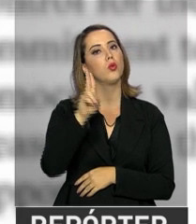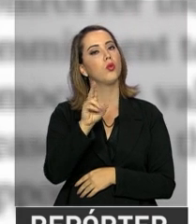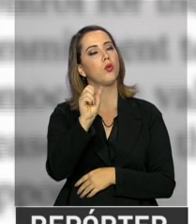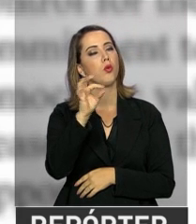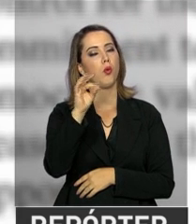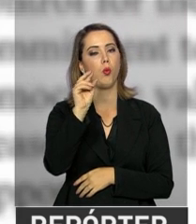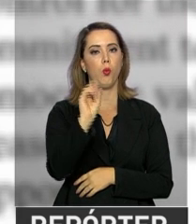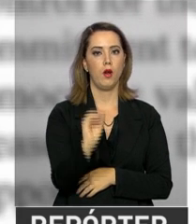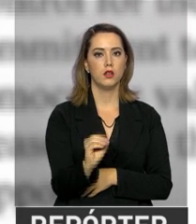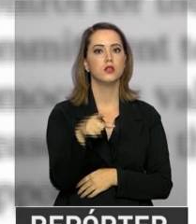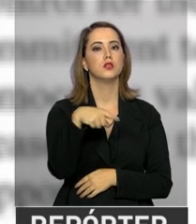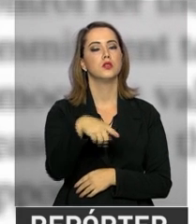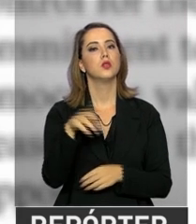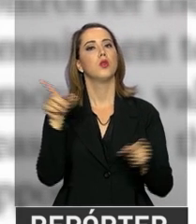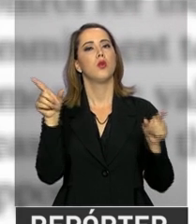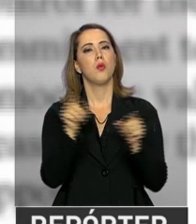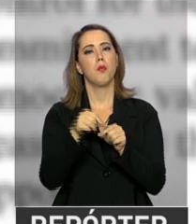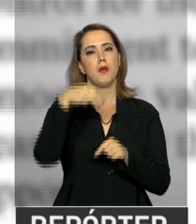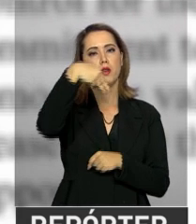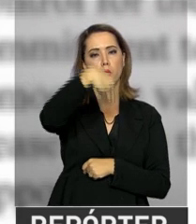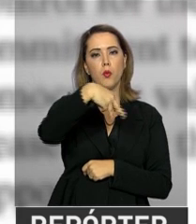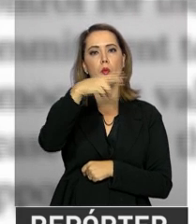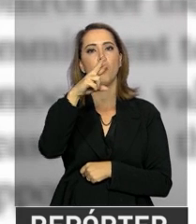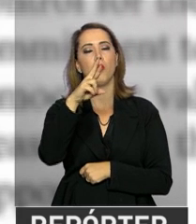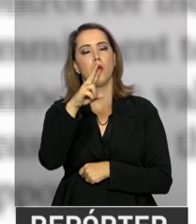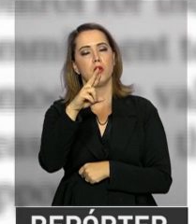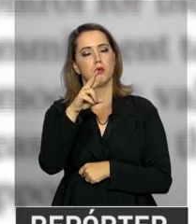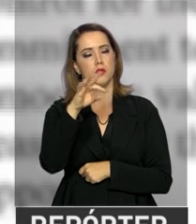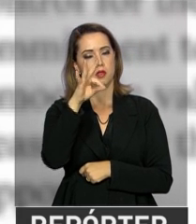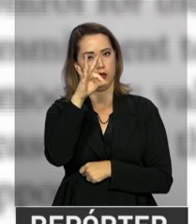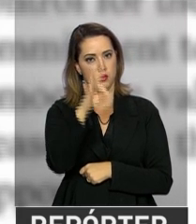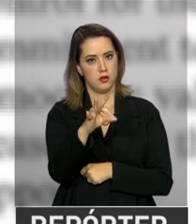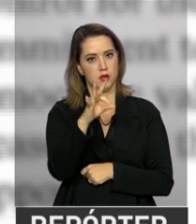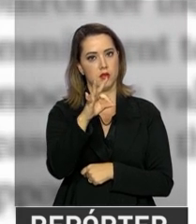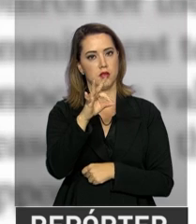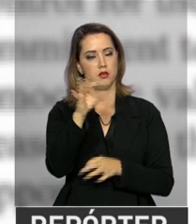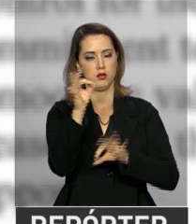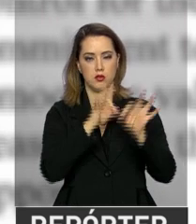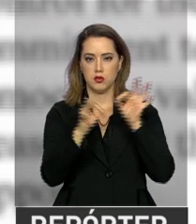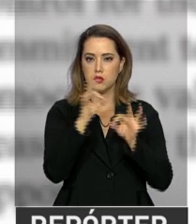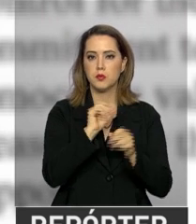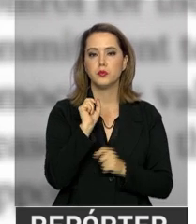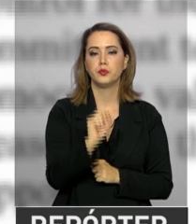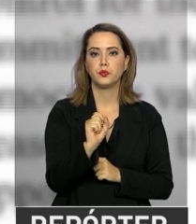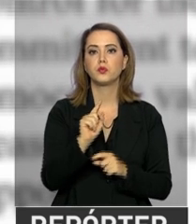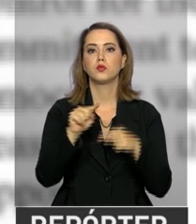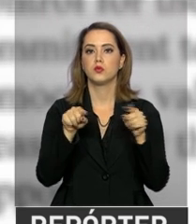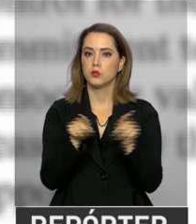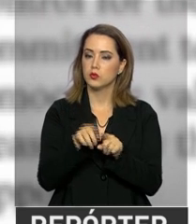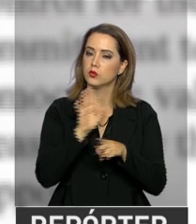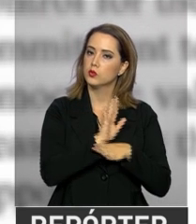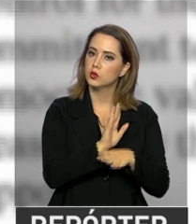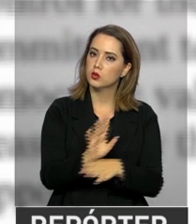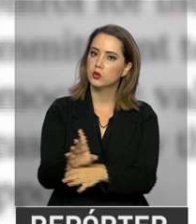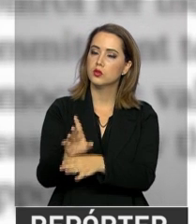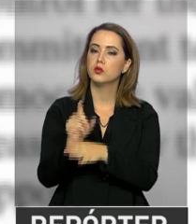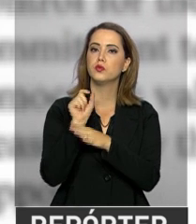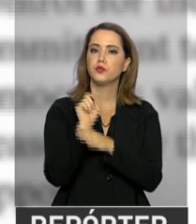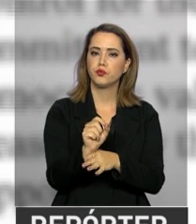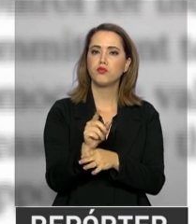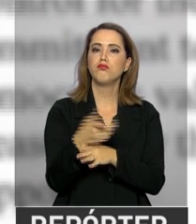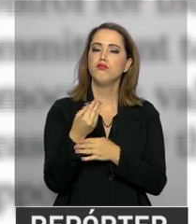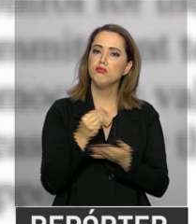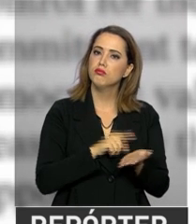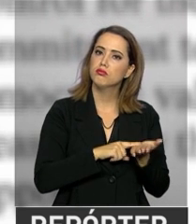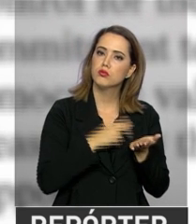Transparência, Fiscalização e Controle. Esse apoio veio por meio da Fundação Carter e o ex-presidente dos Estados Unidos